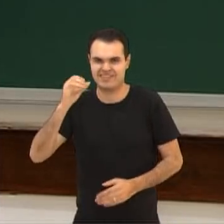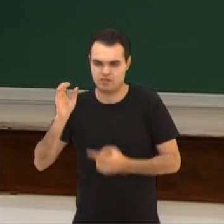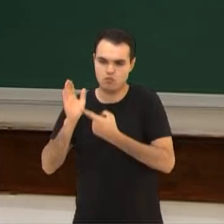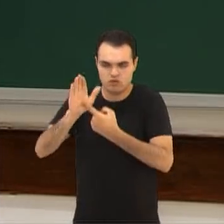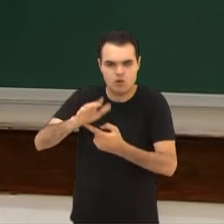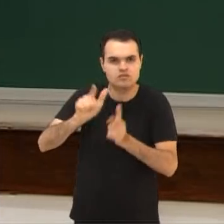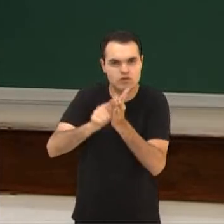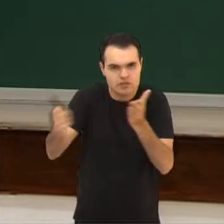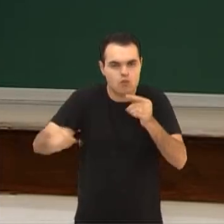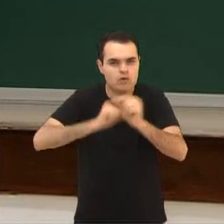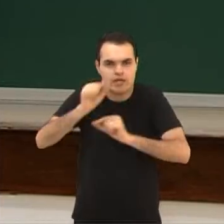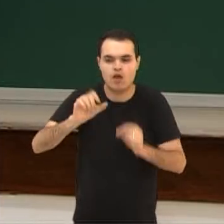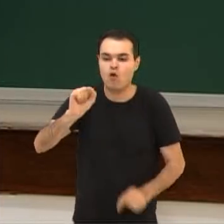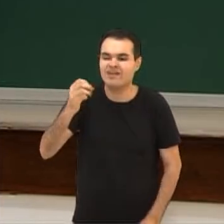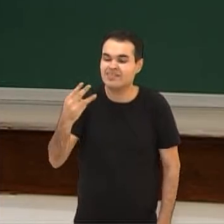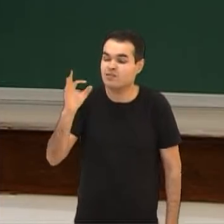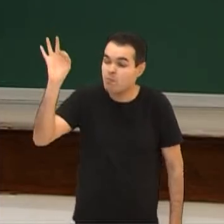Lula,